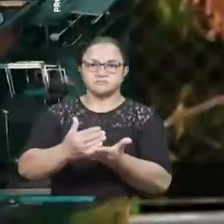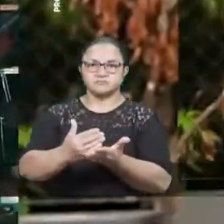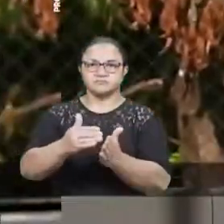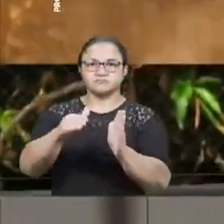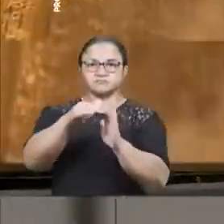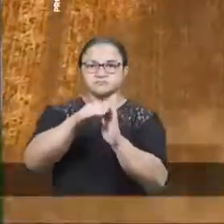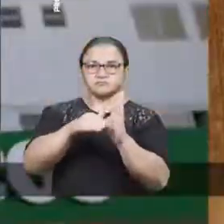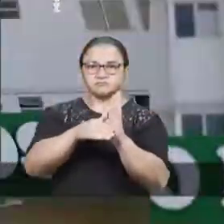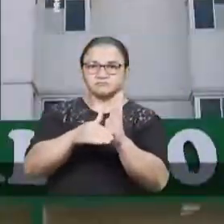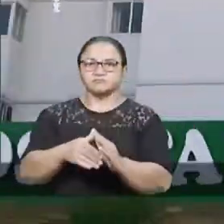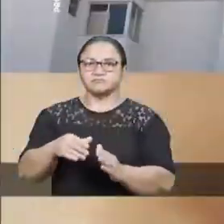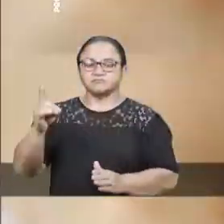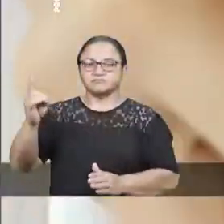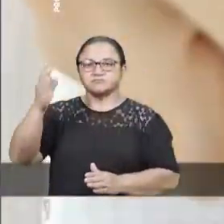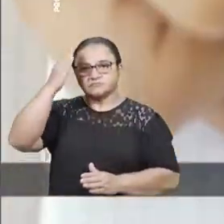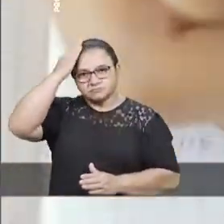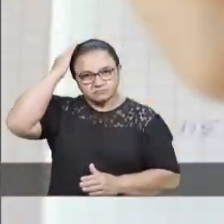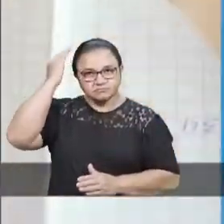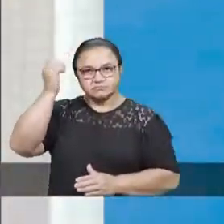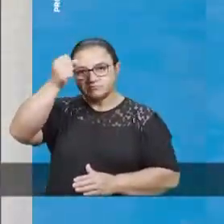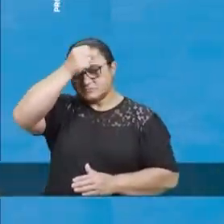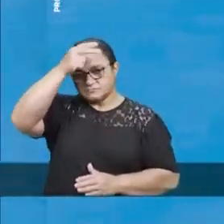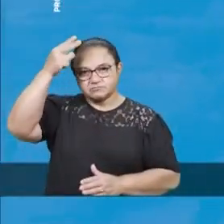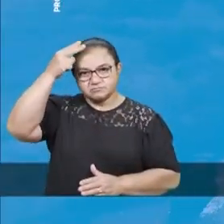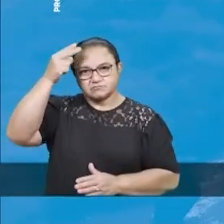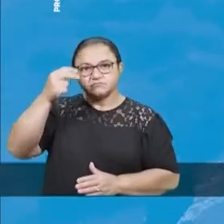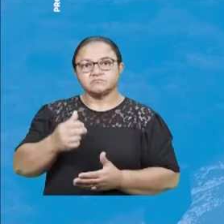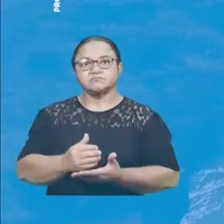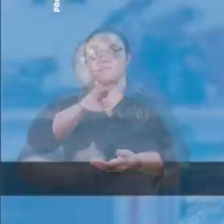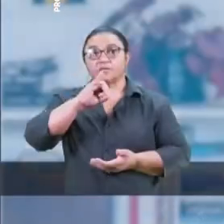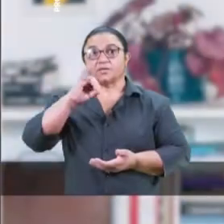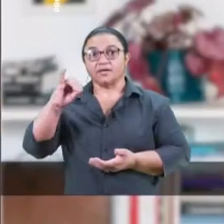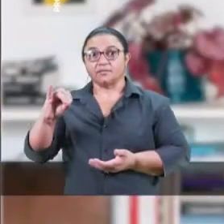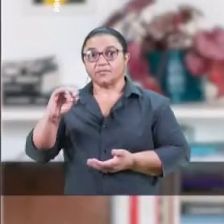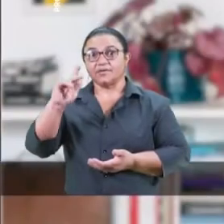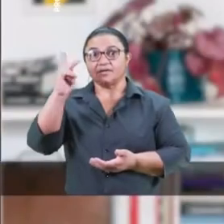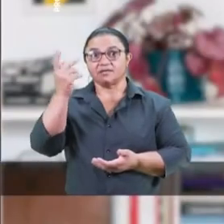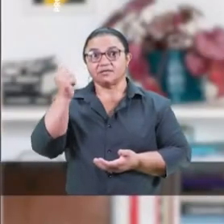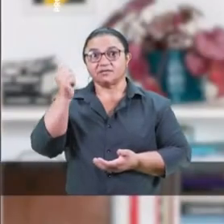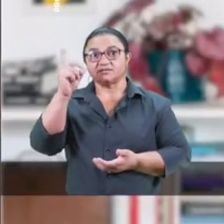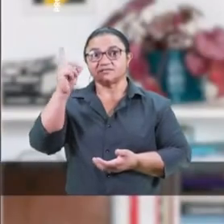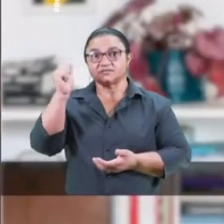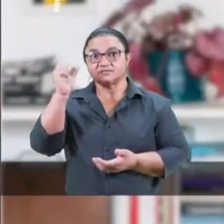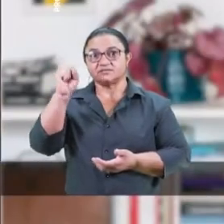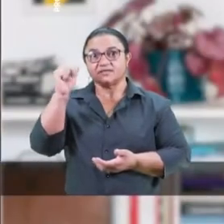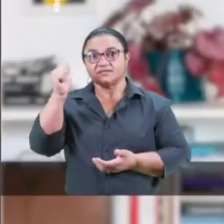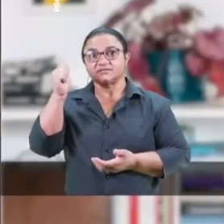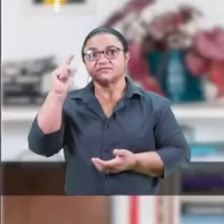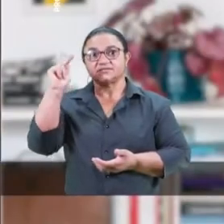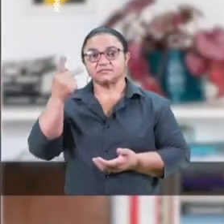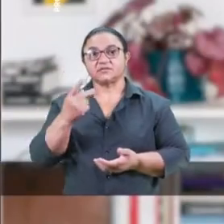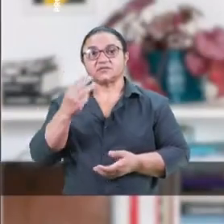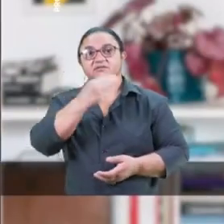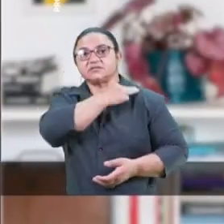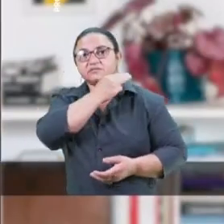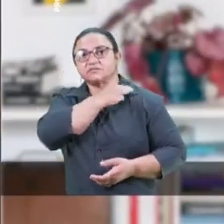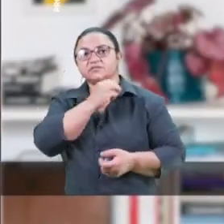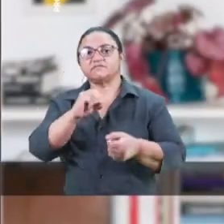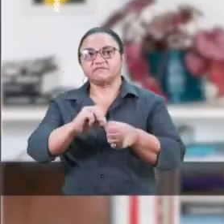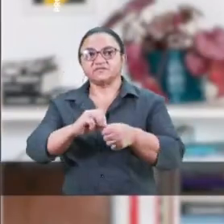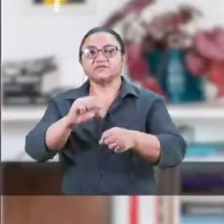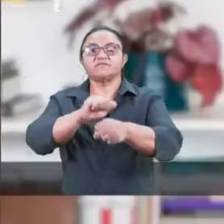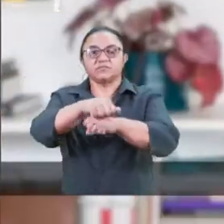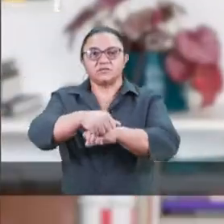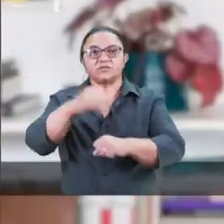Começa agora o programa Johnny da Famóveis Prefeito. Olá, meu nome é Adácio Teodoro, eu estou no terceiro ano do ensino médio e vou